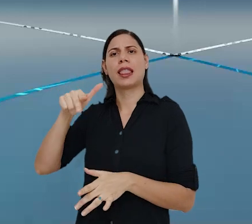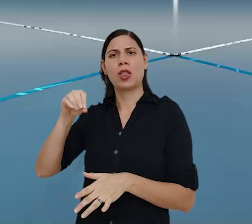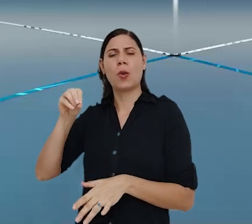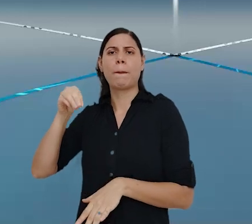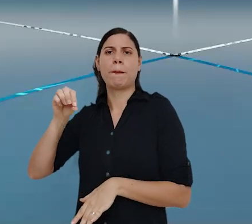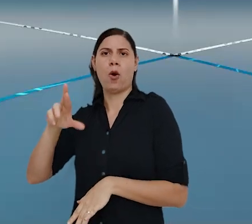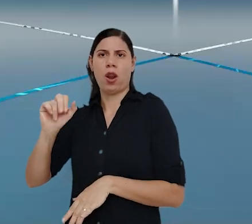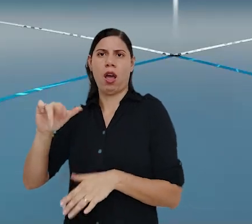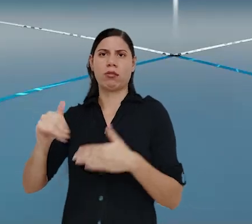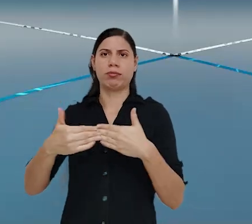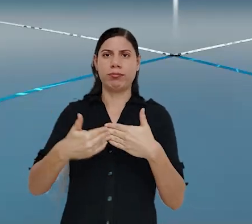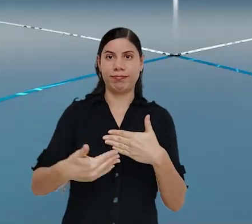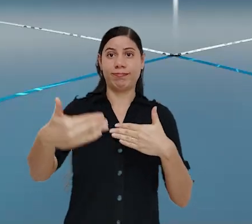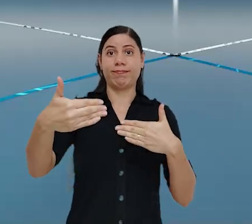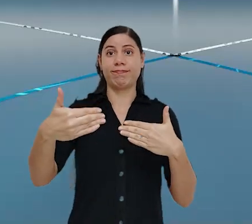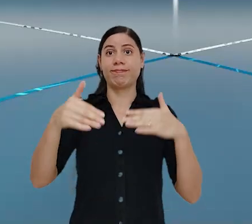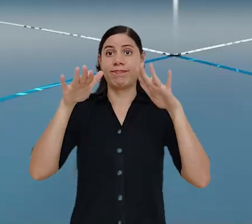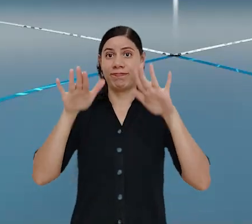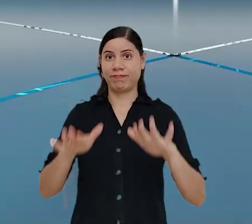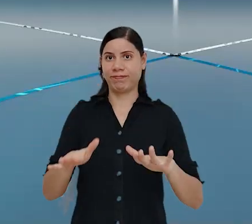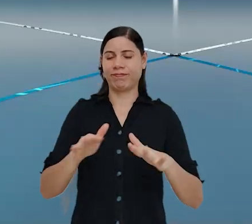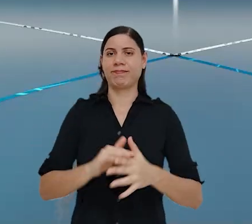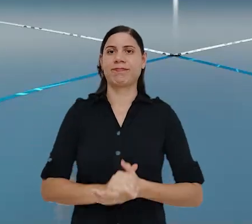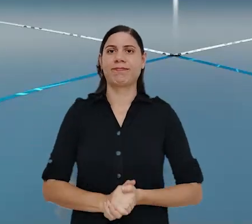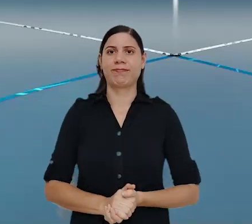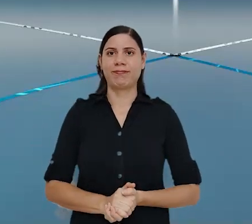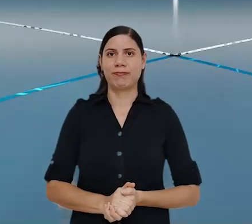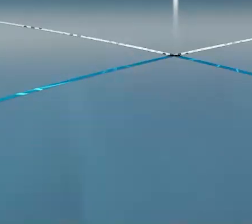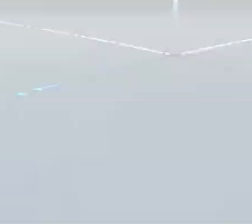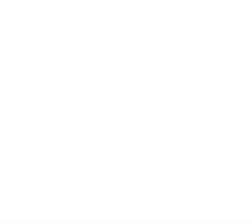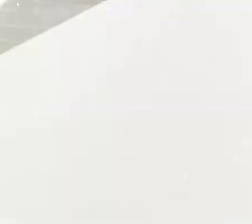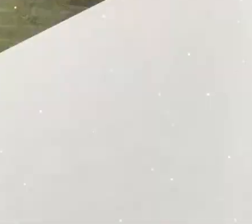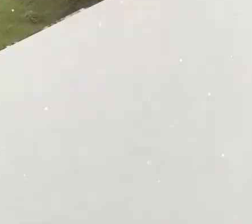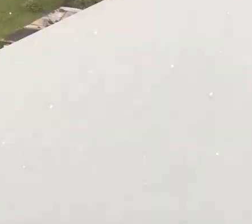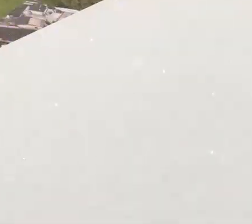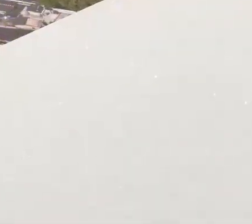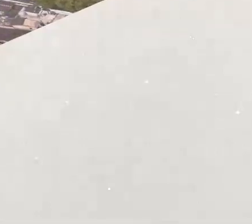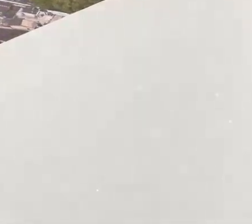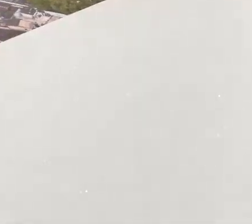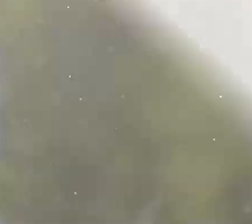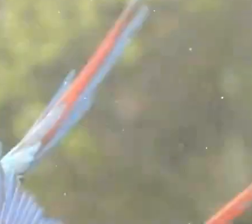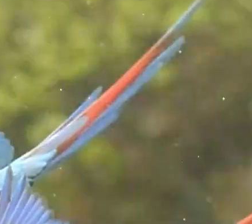danos morais. É a partir de agora. Fique com a gente.